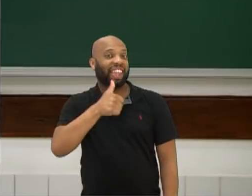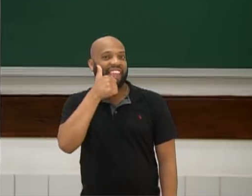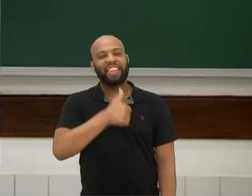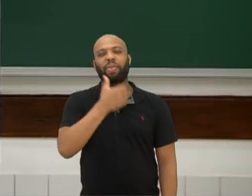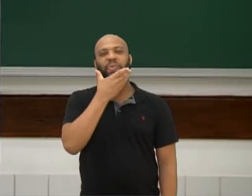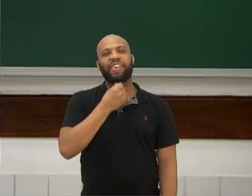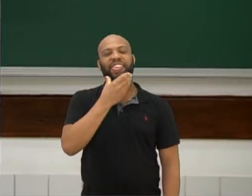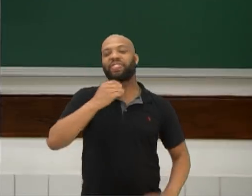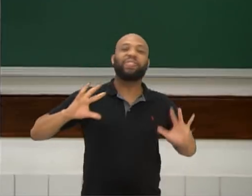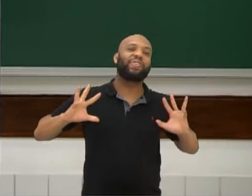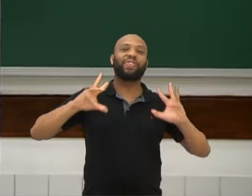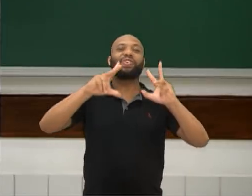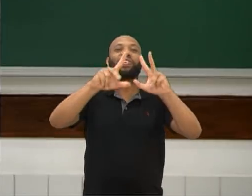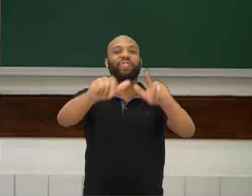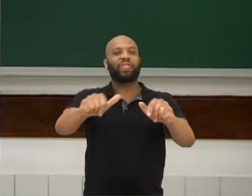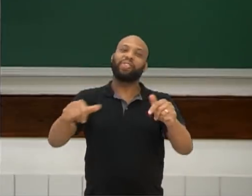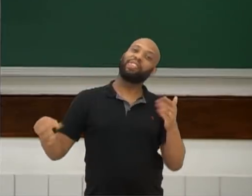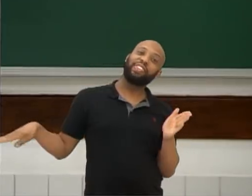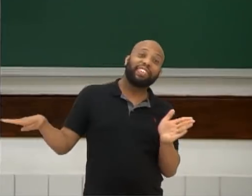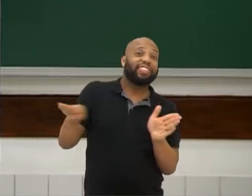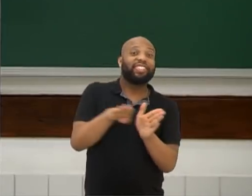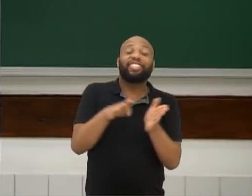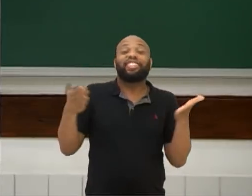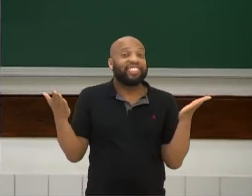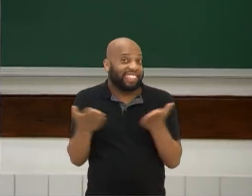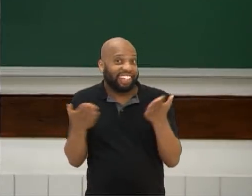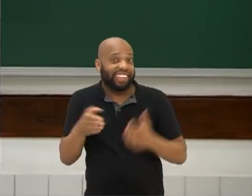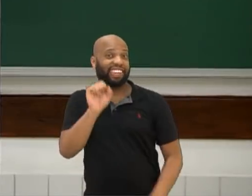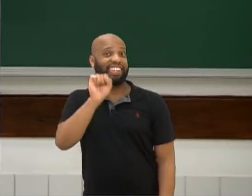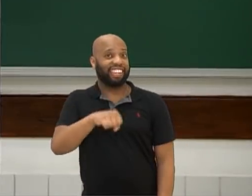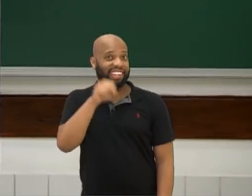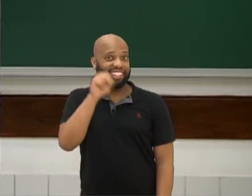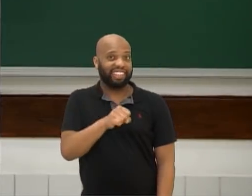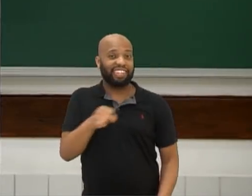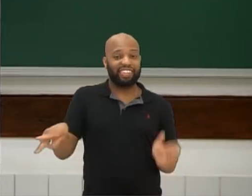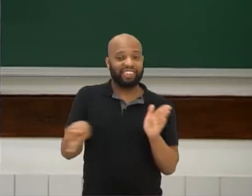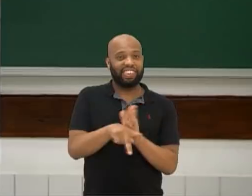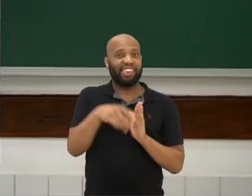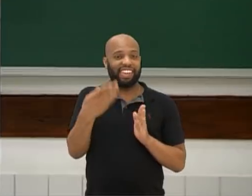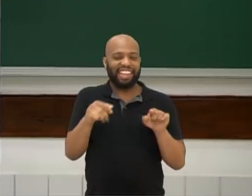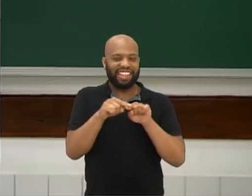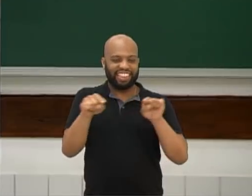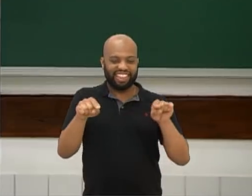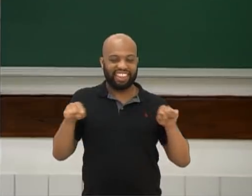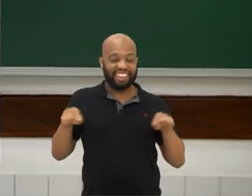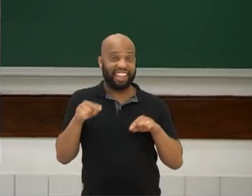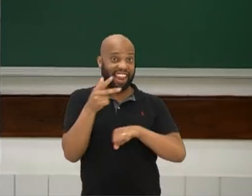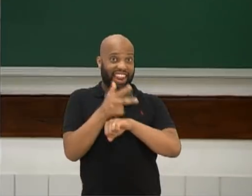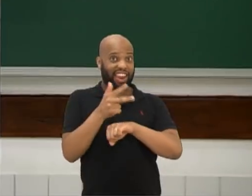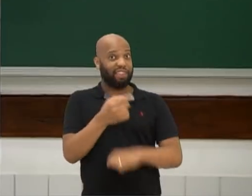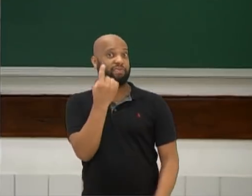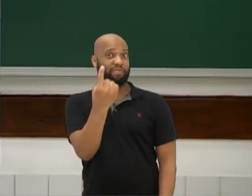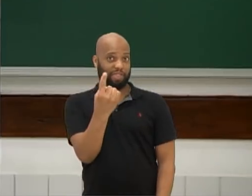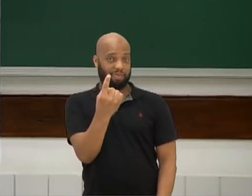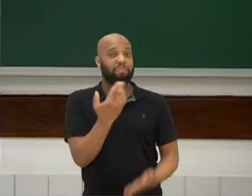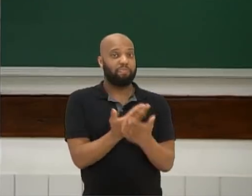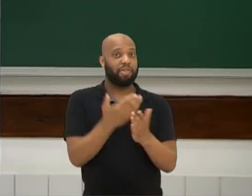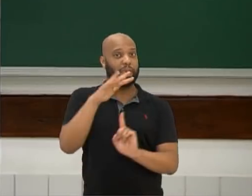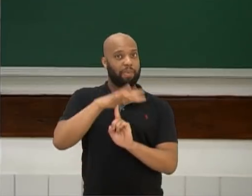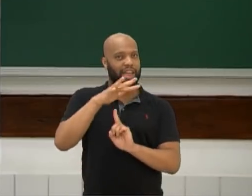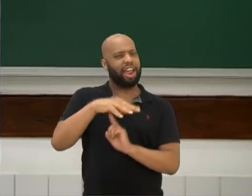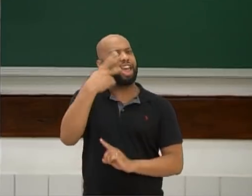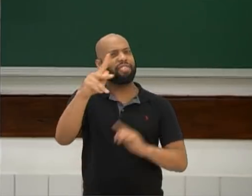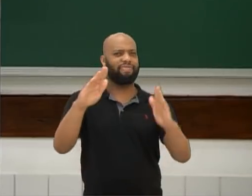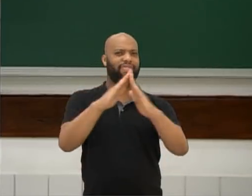Senhoras e senhores, chegamos, galera! Diretamente dos estúdios 1 do Aula Paraná, diretamente aí para sua